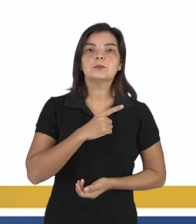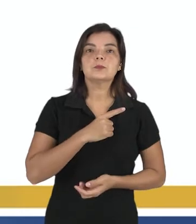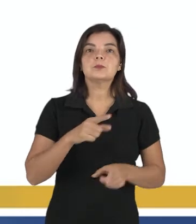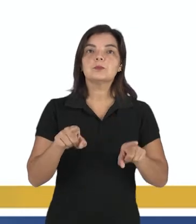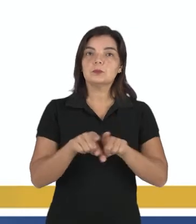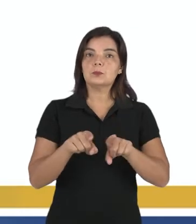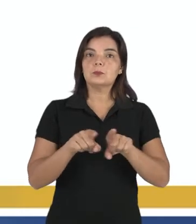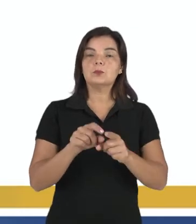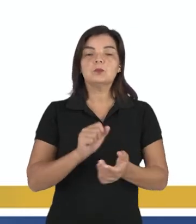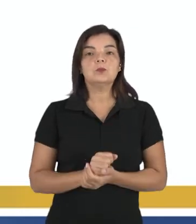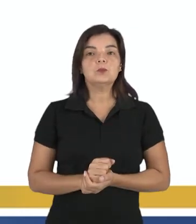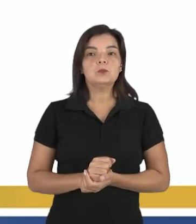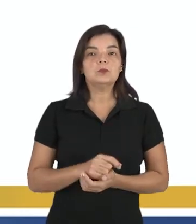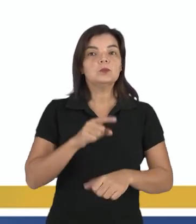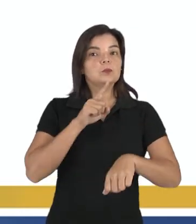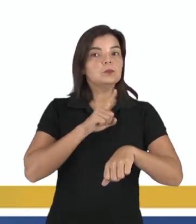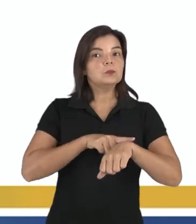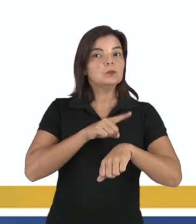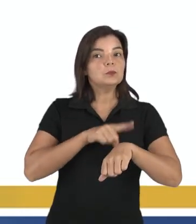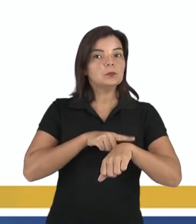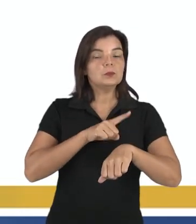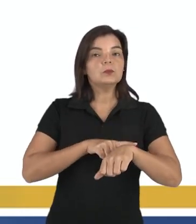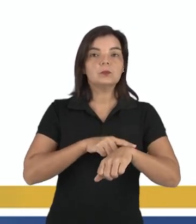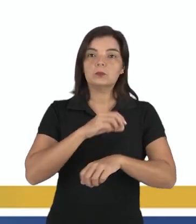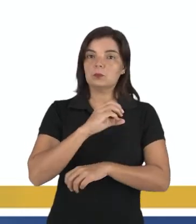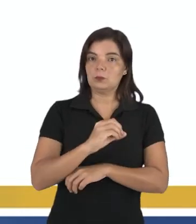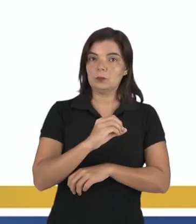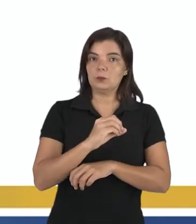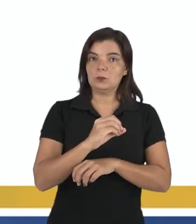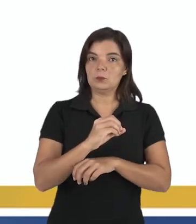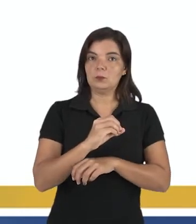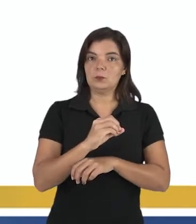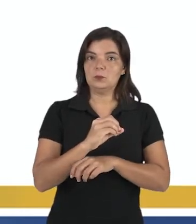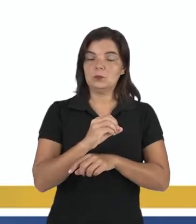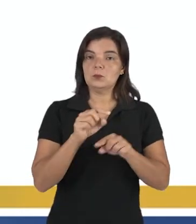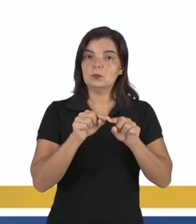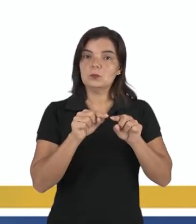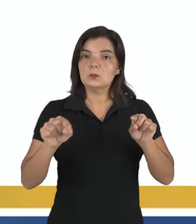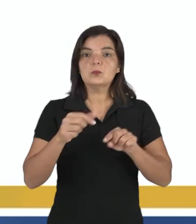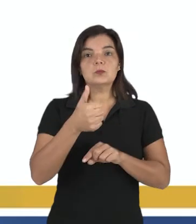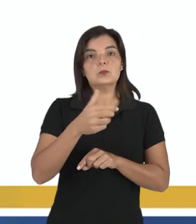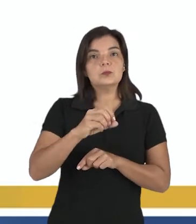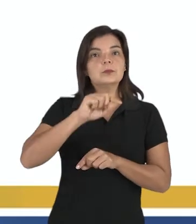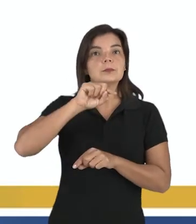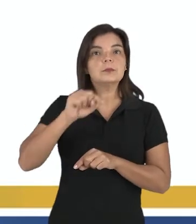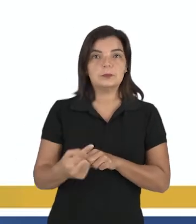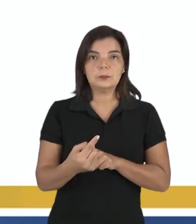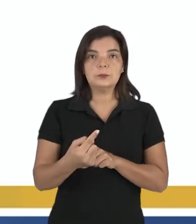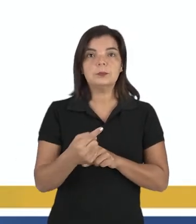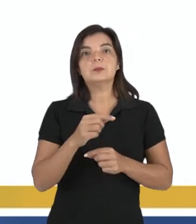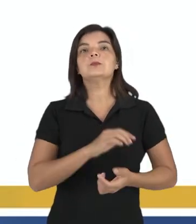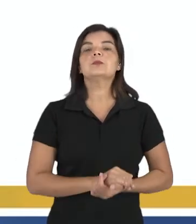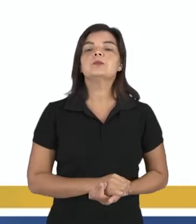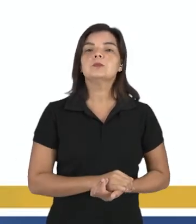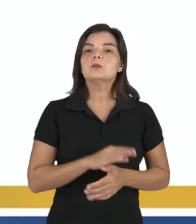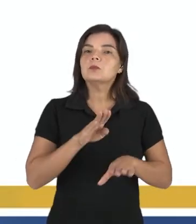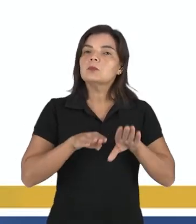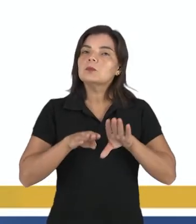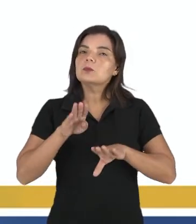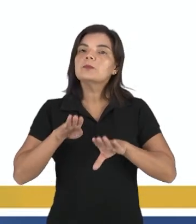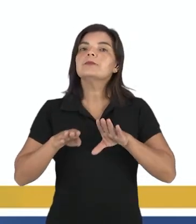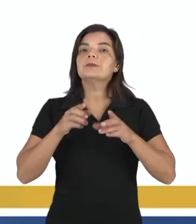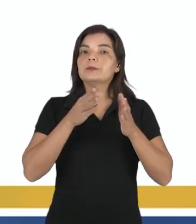seguinte maneira. Quando o meu tempo for 0, nós vamos ter aí um montante de 10.000. E aí, à medida